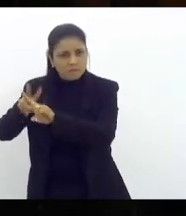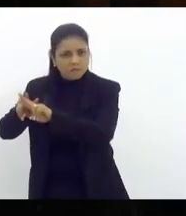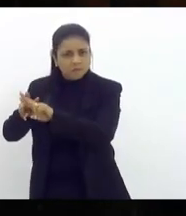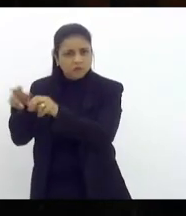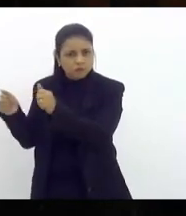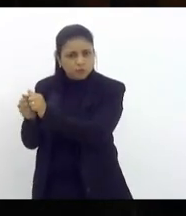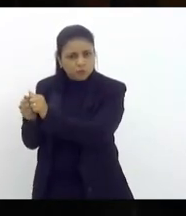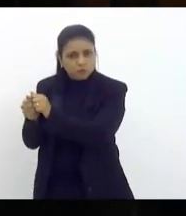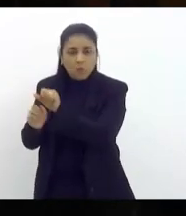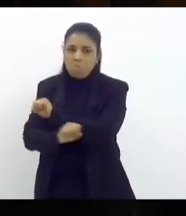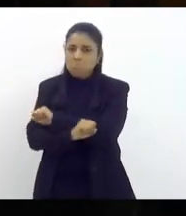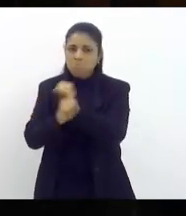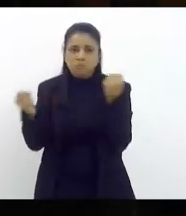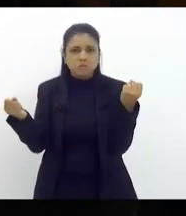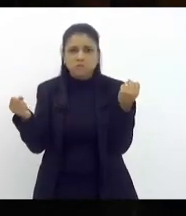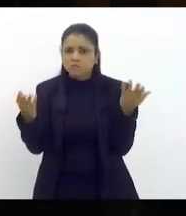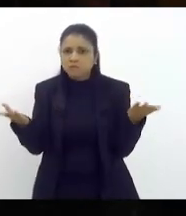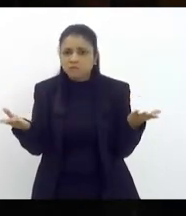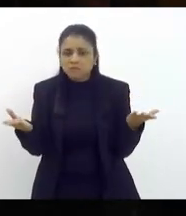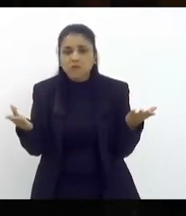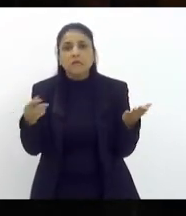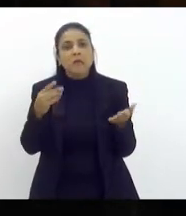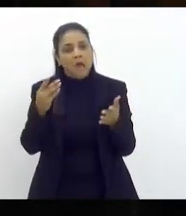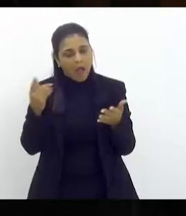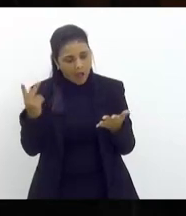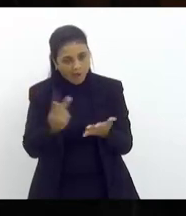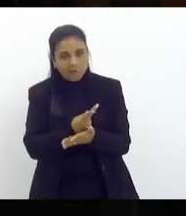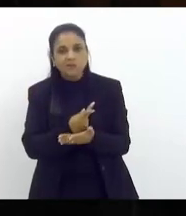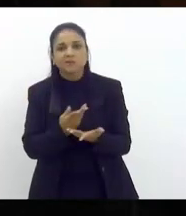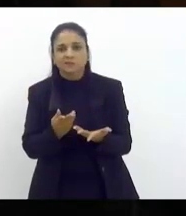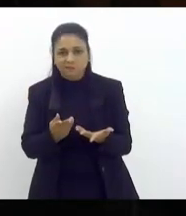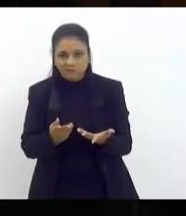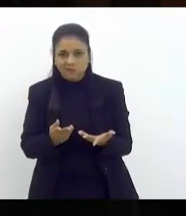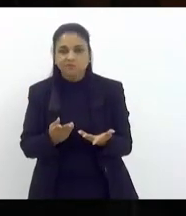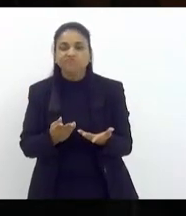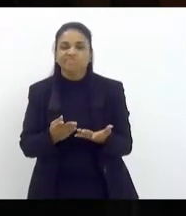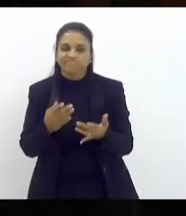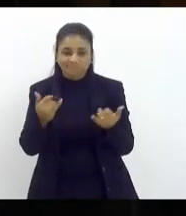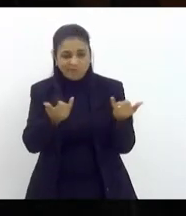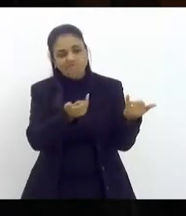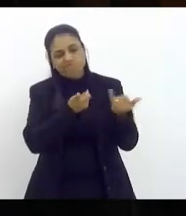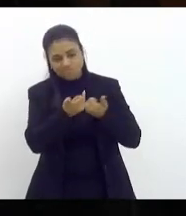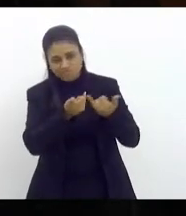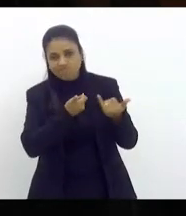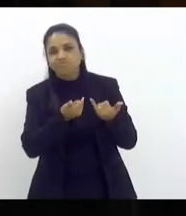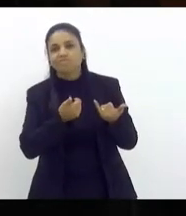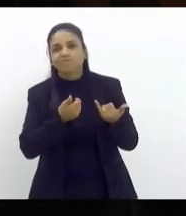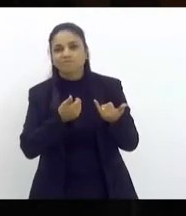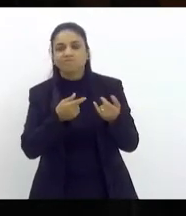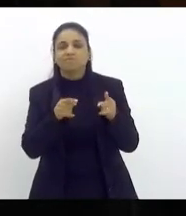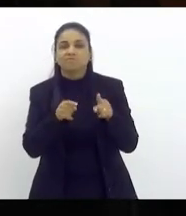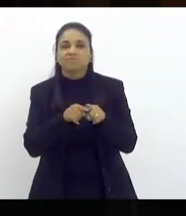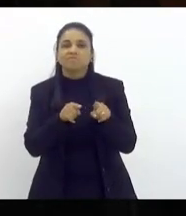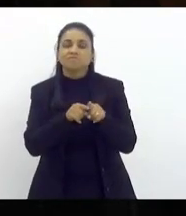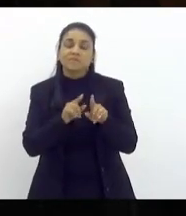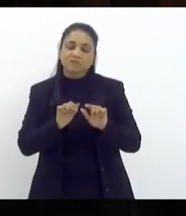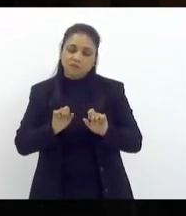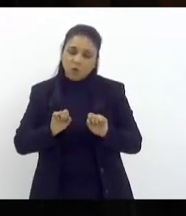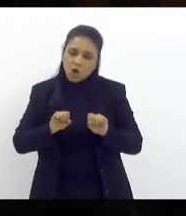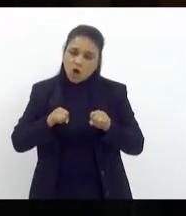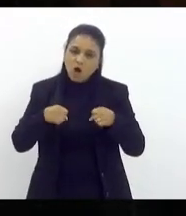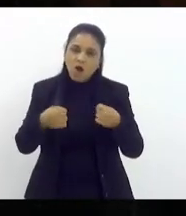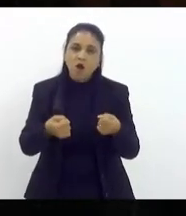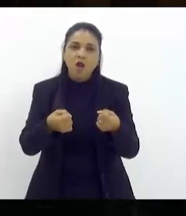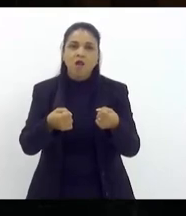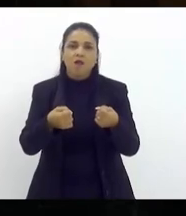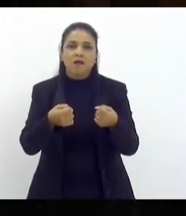Janeiro mas aconteceu neste momento e esse foram um dos relatos que nós ouvimos o mecanismo de combate prevenção